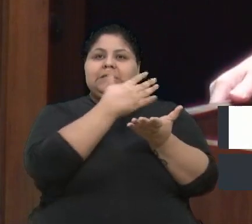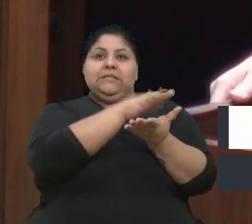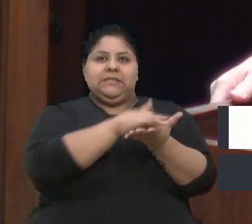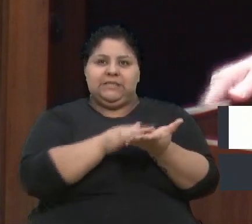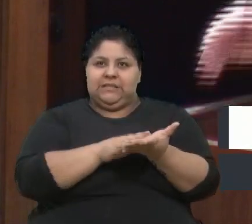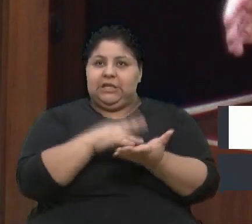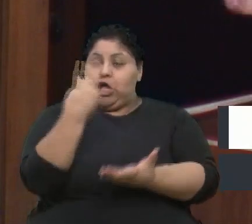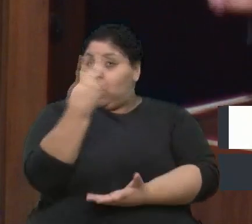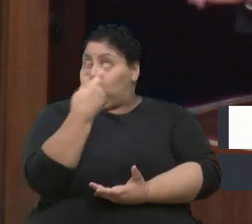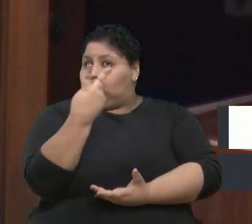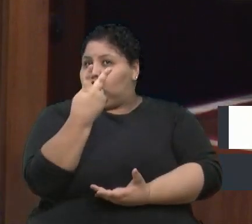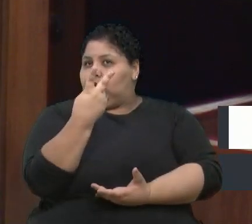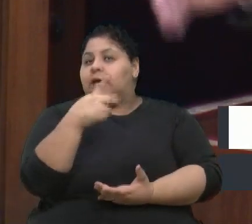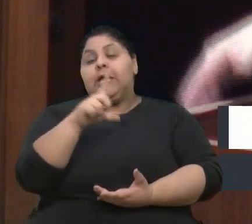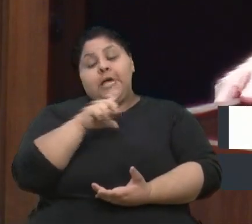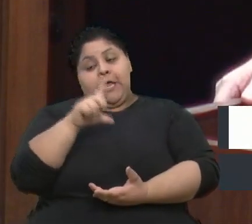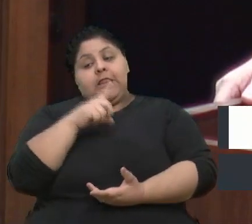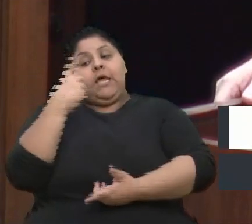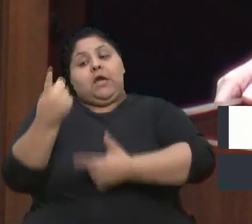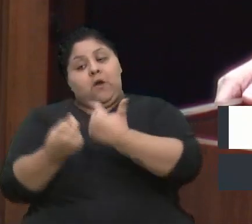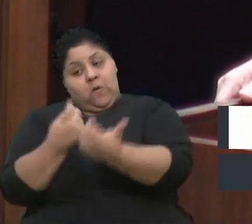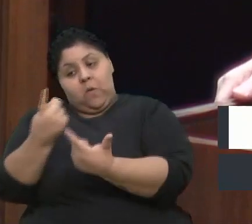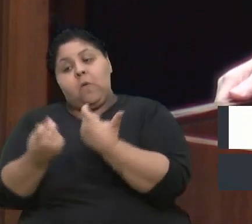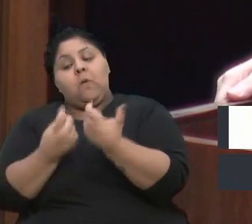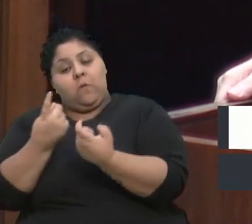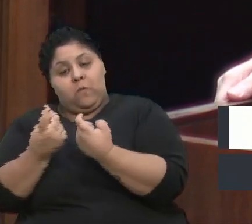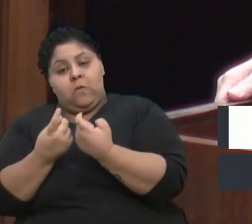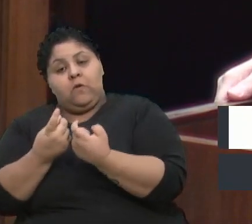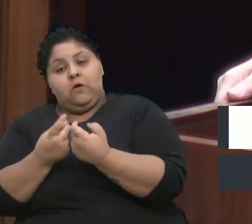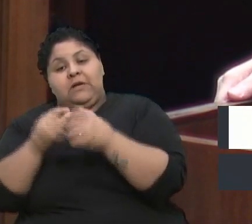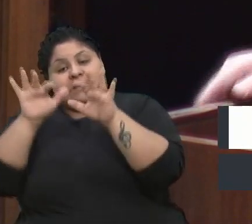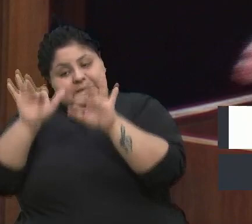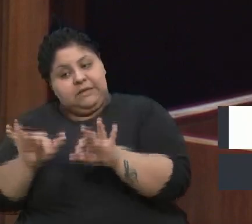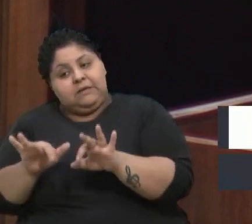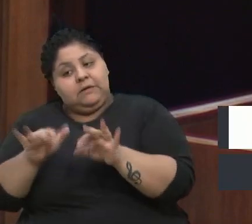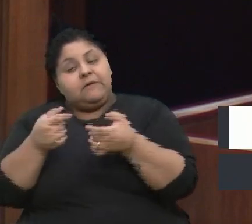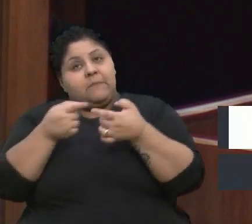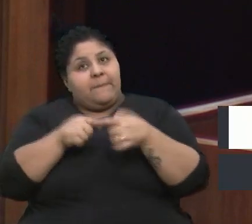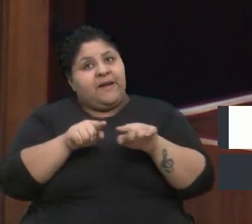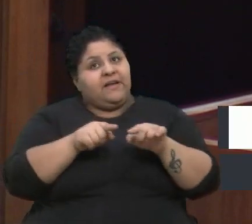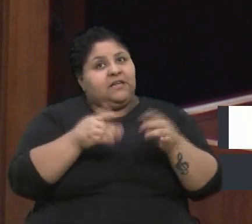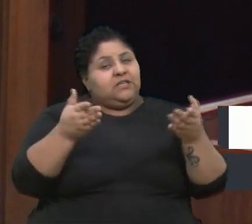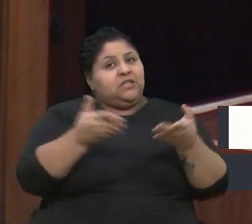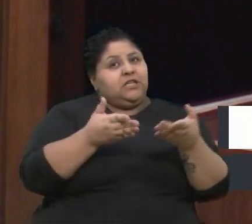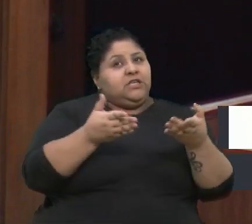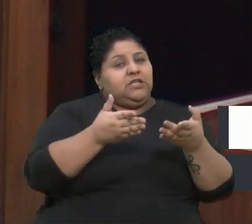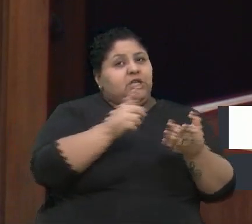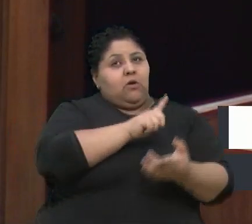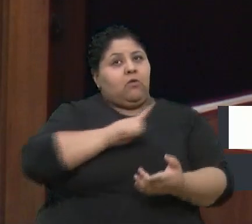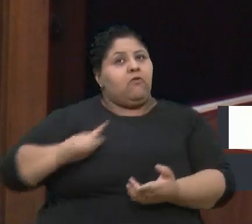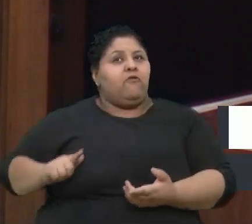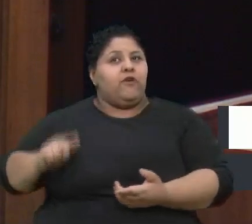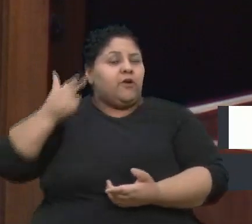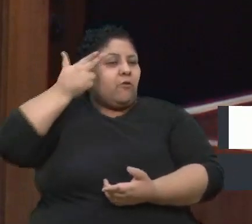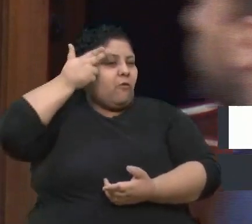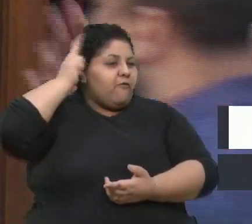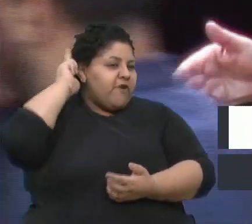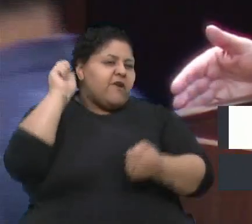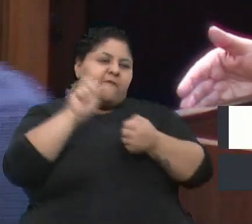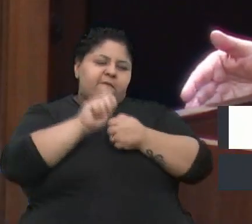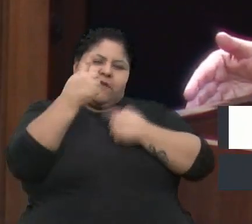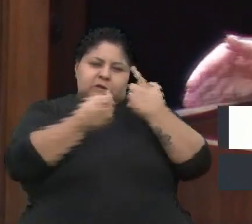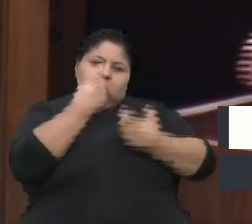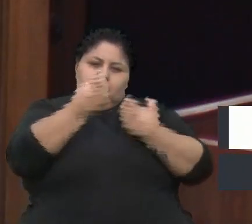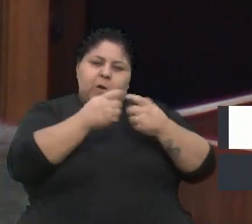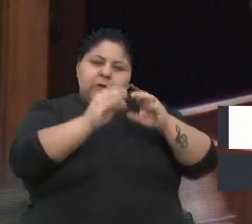2 remanescentes, ainda tem algumas que estão terminando, mas já o governo Cassina já fez alguma coisa, né, de